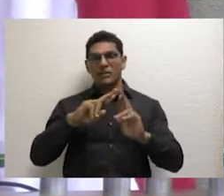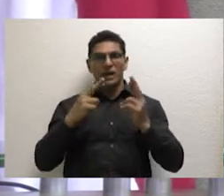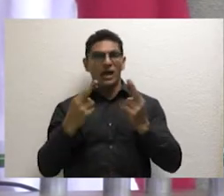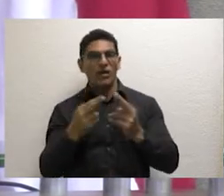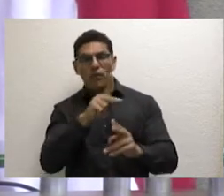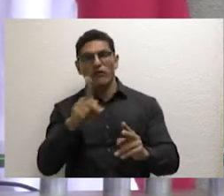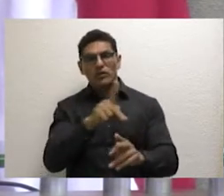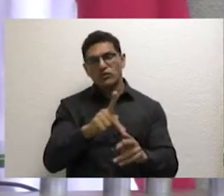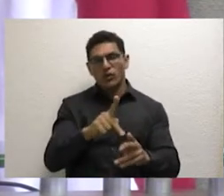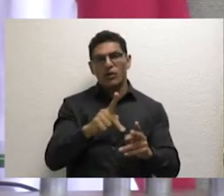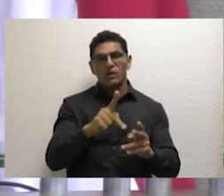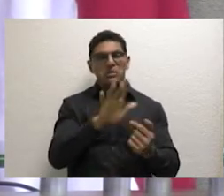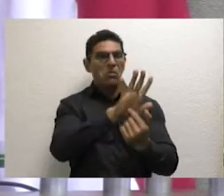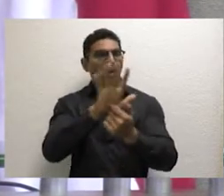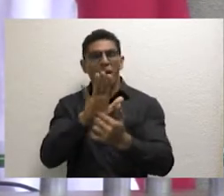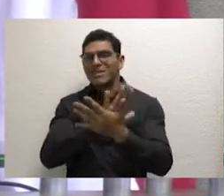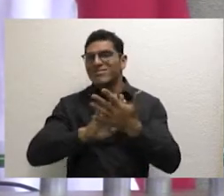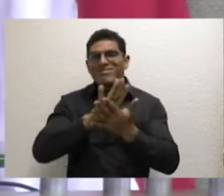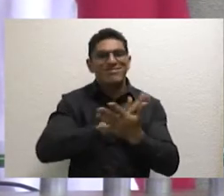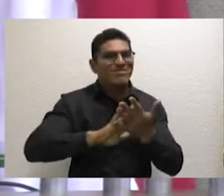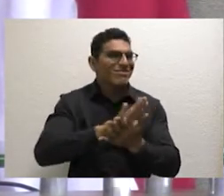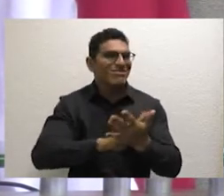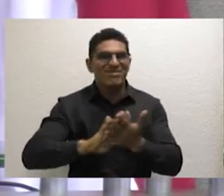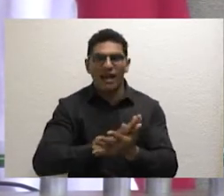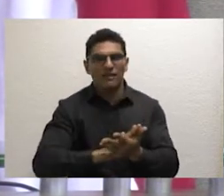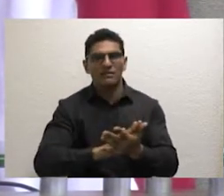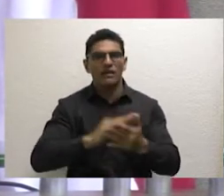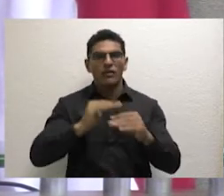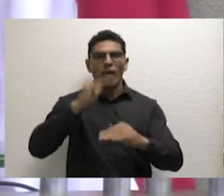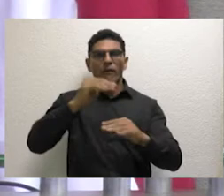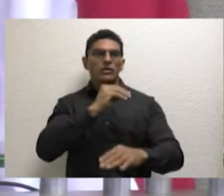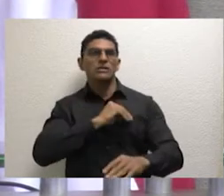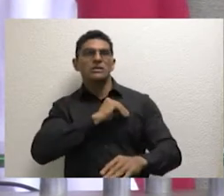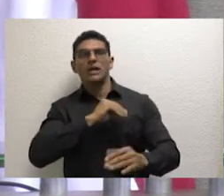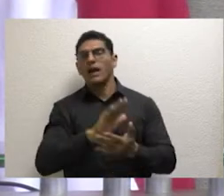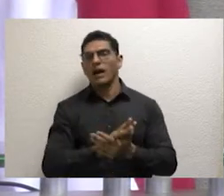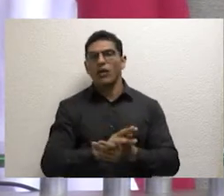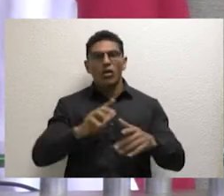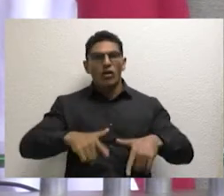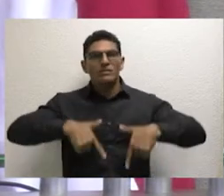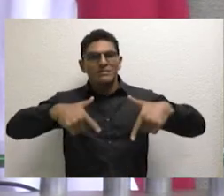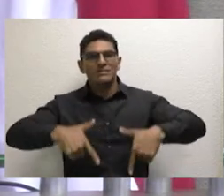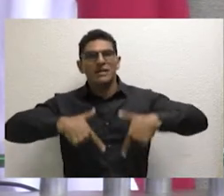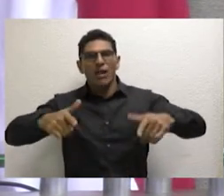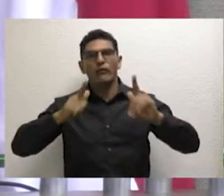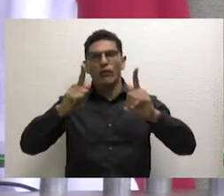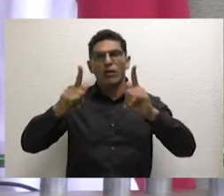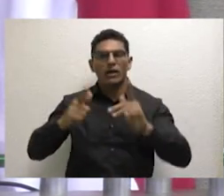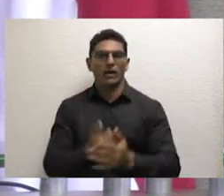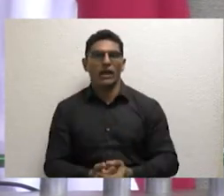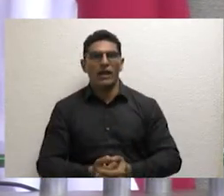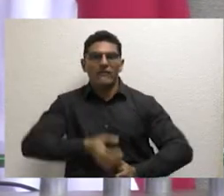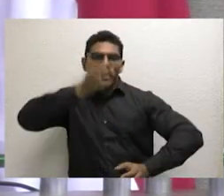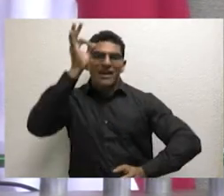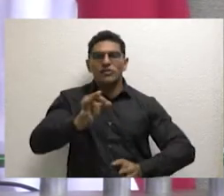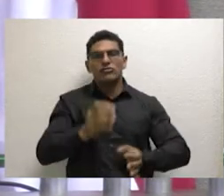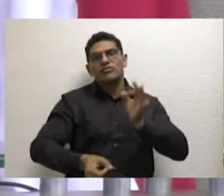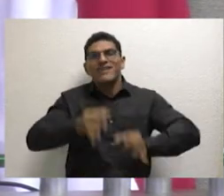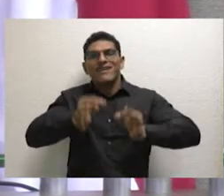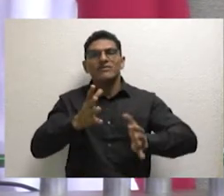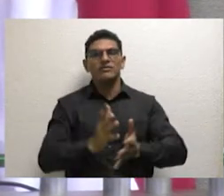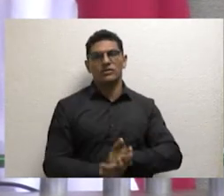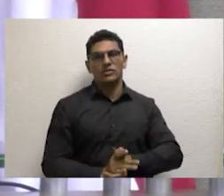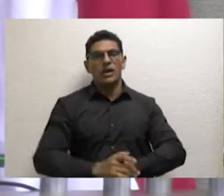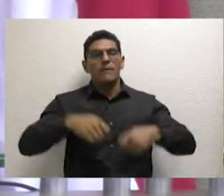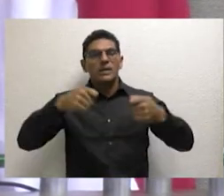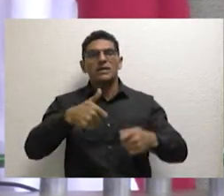apresentado nenhuma contraproposta nós queremos dizer que a nossa luta é justa nós merecemos e precisamos